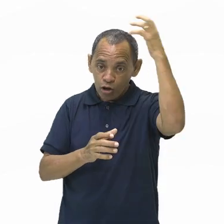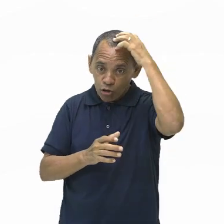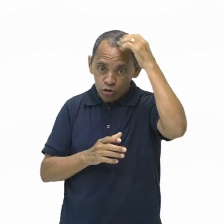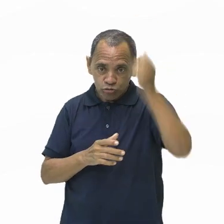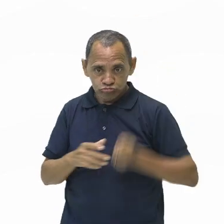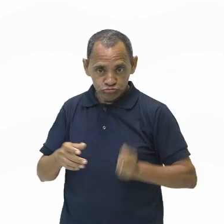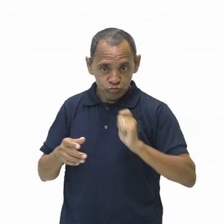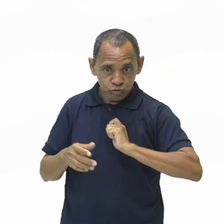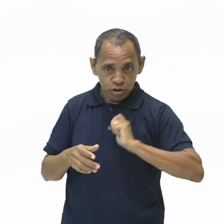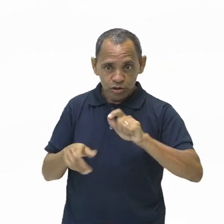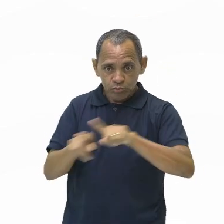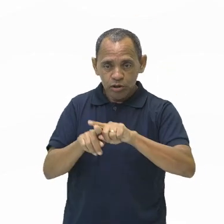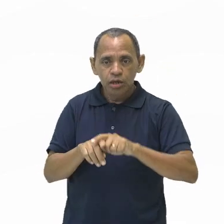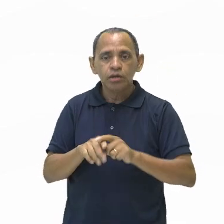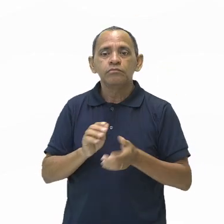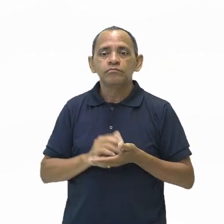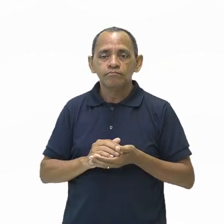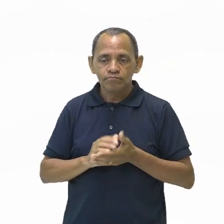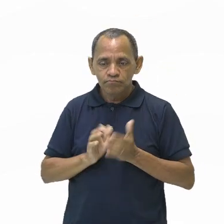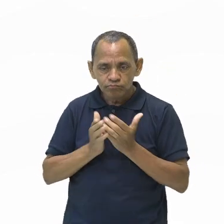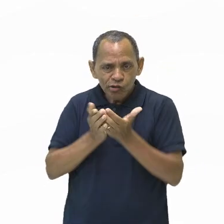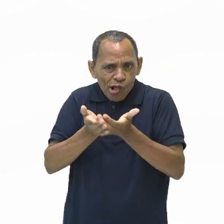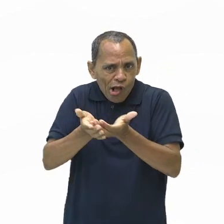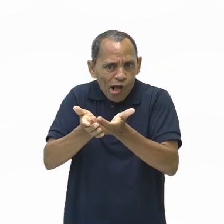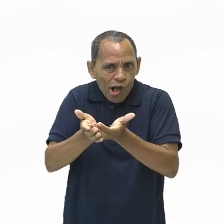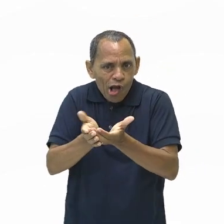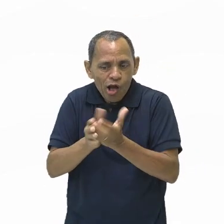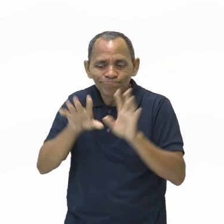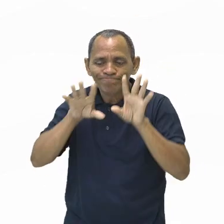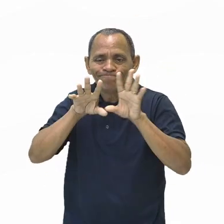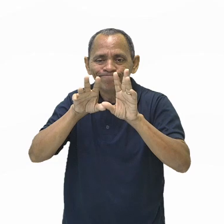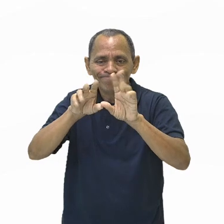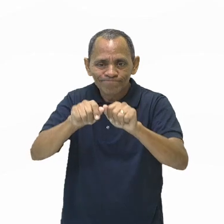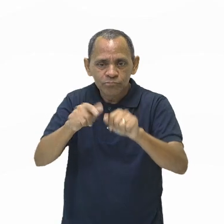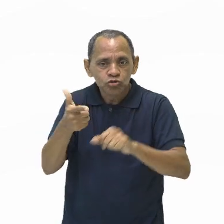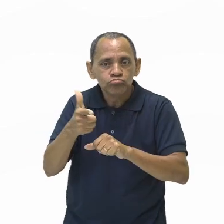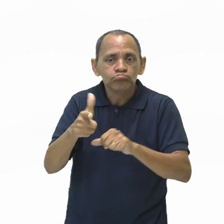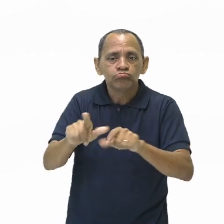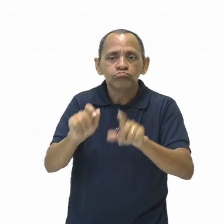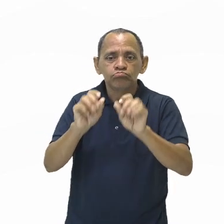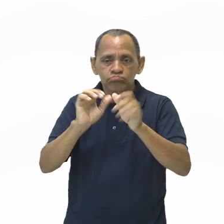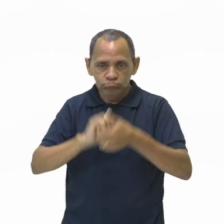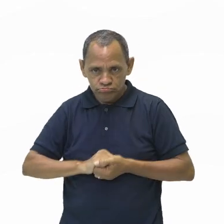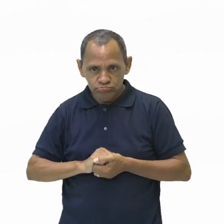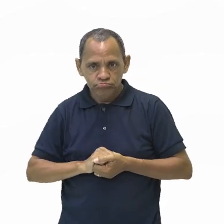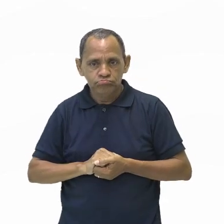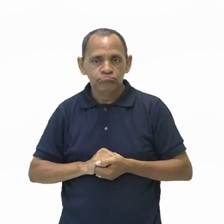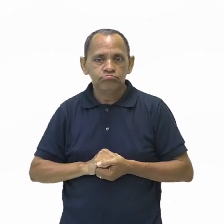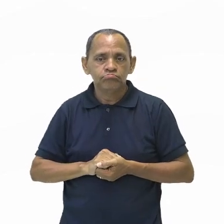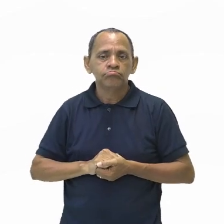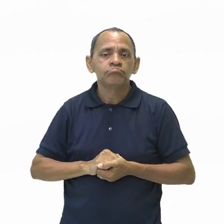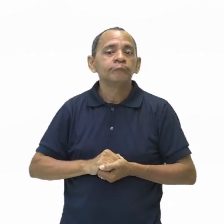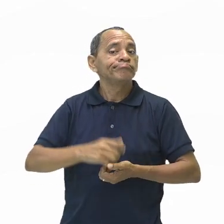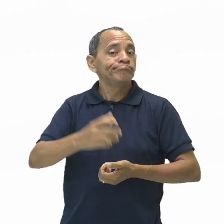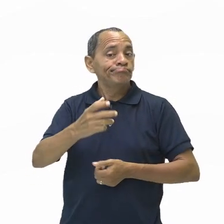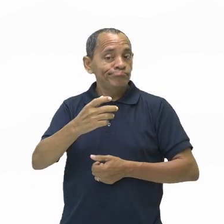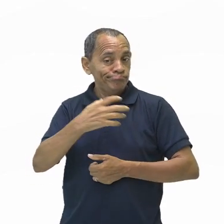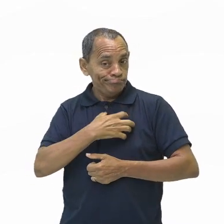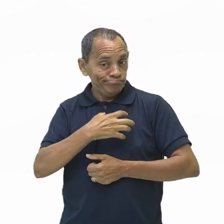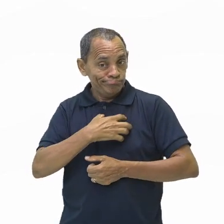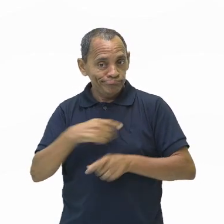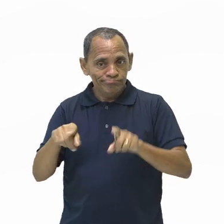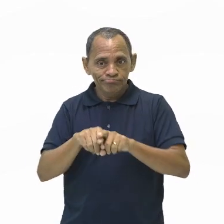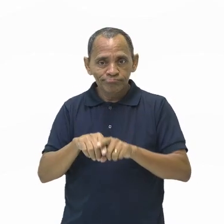espanhola, partiu para retomar Salvador. E após vários combates, os